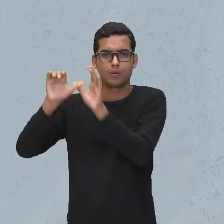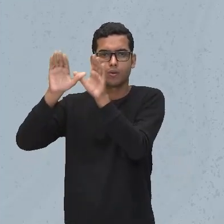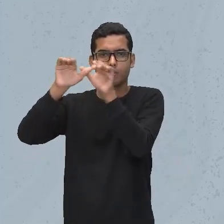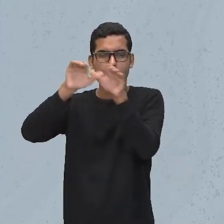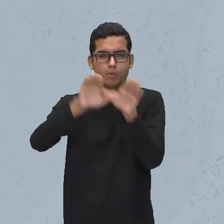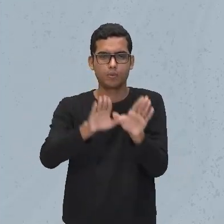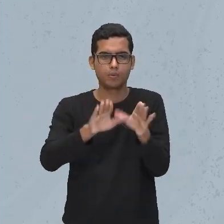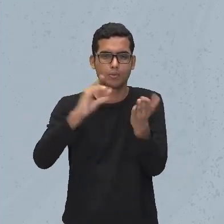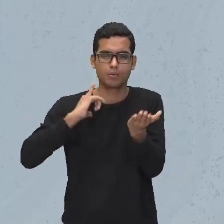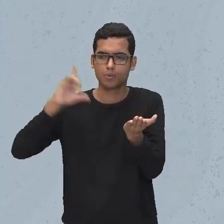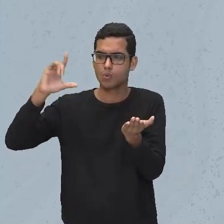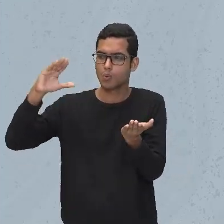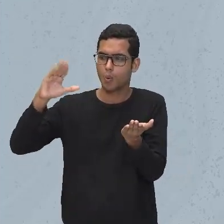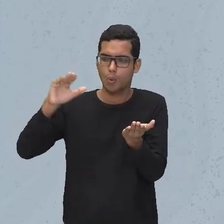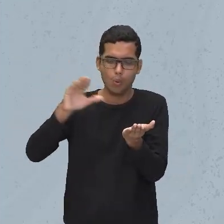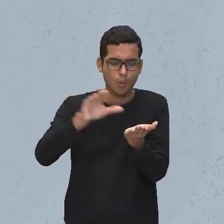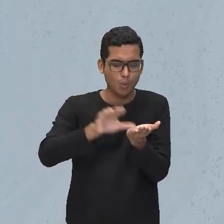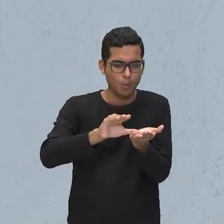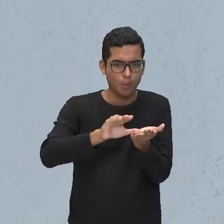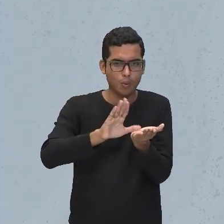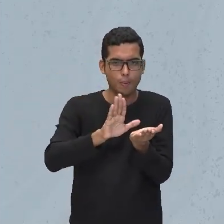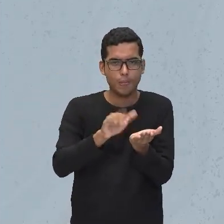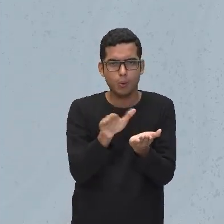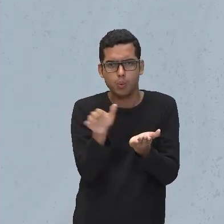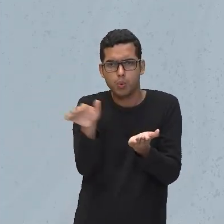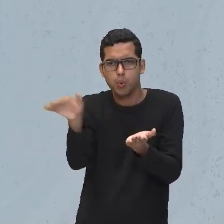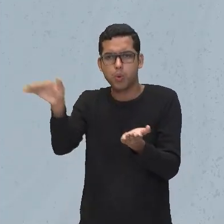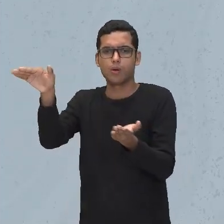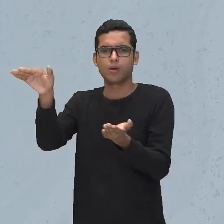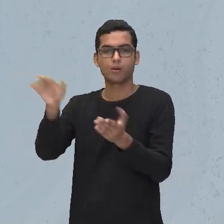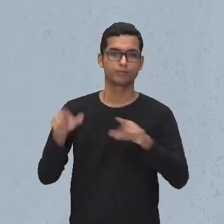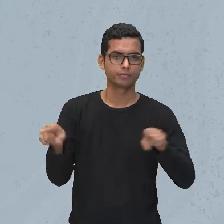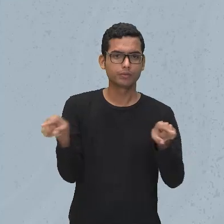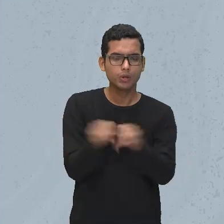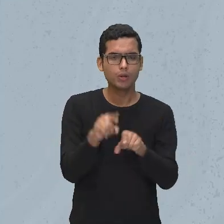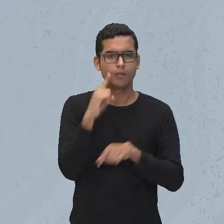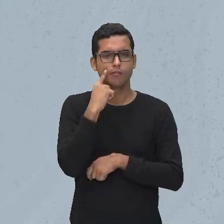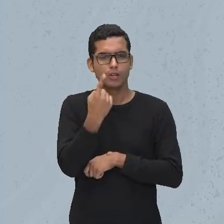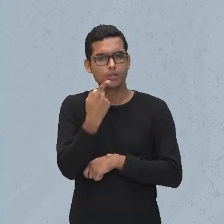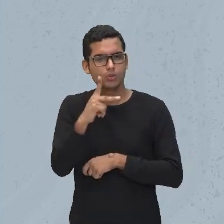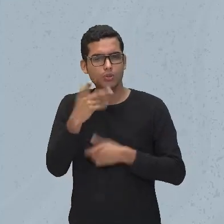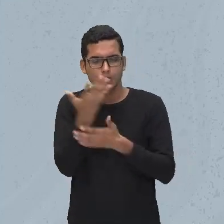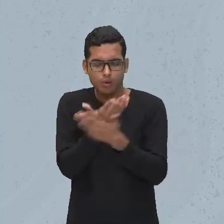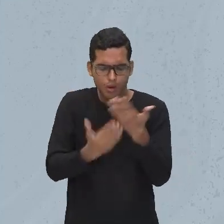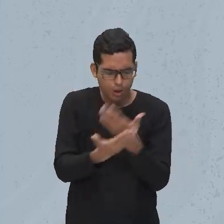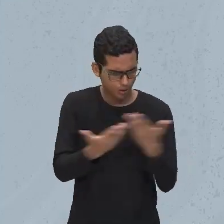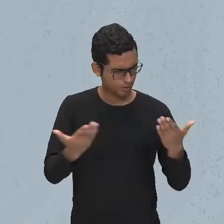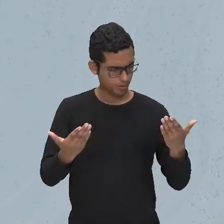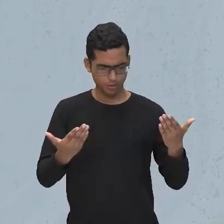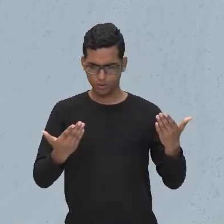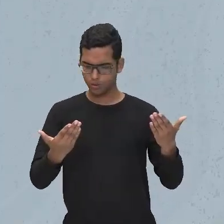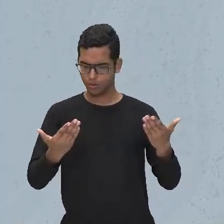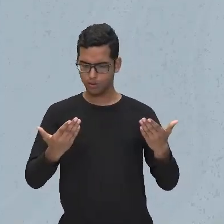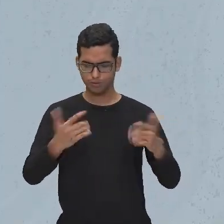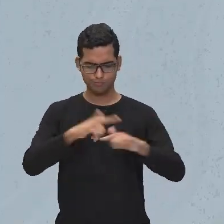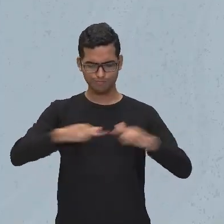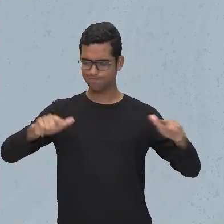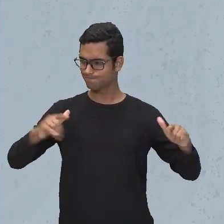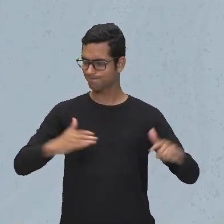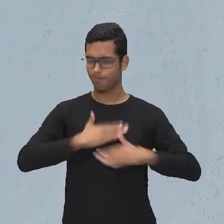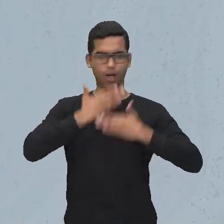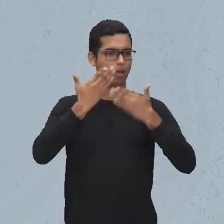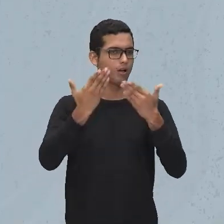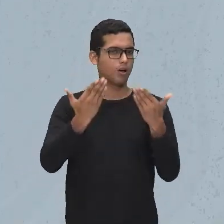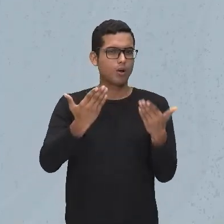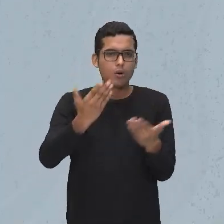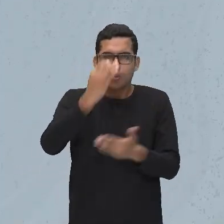partem. E olhas então essas tuas mãos vazias no maravilhoso espanto de